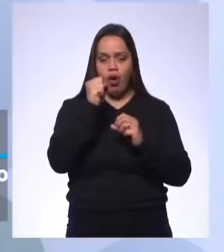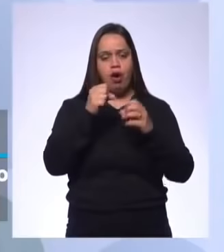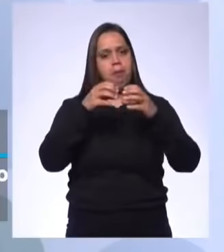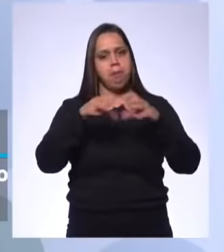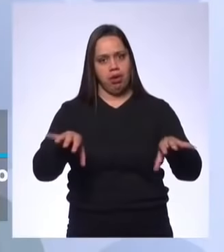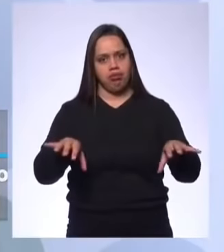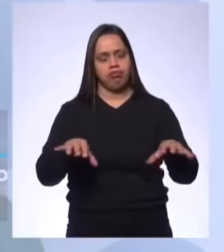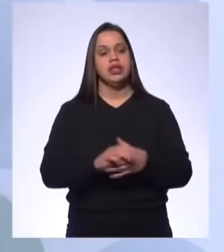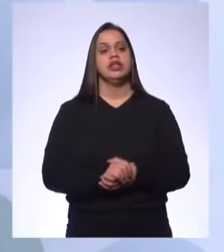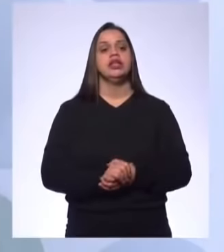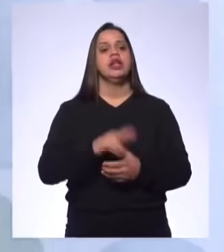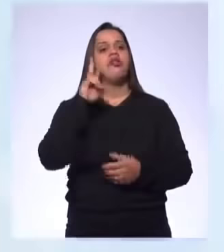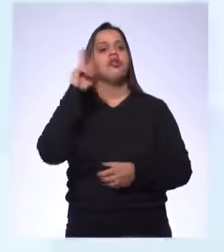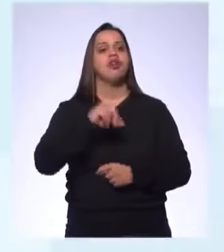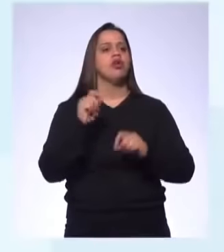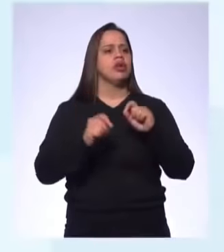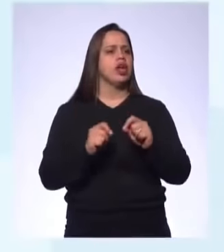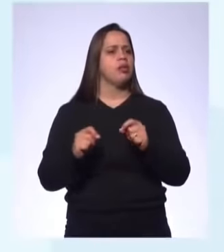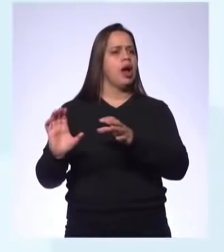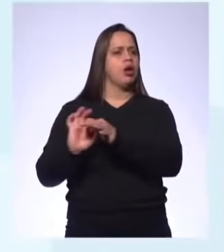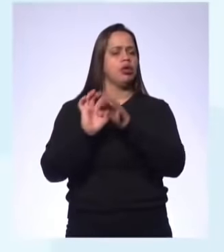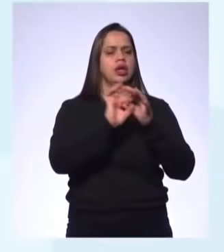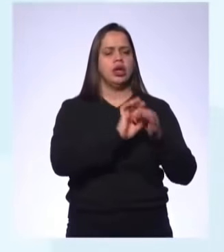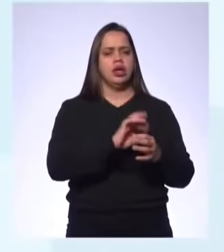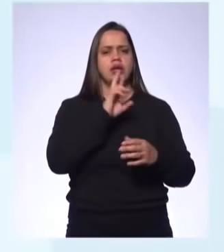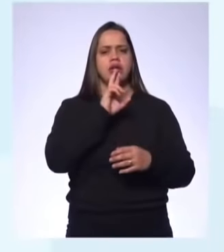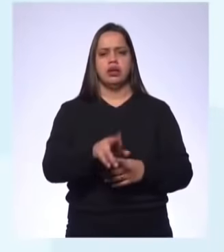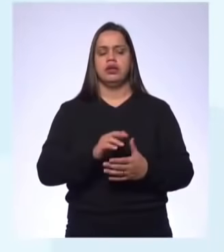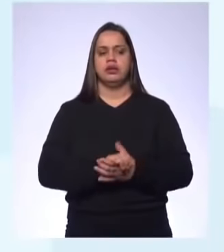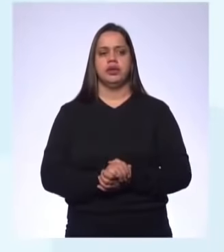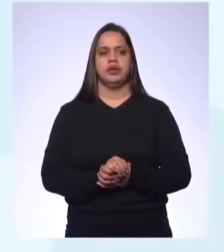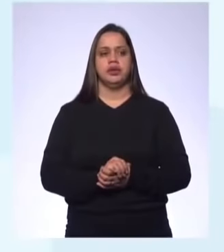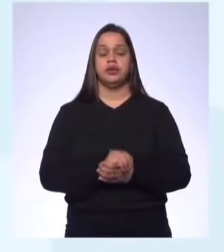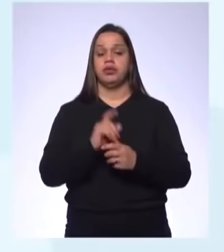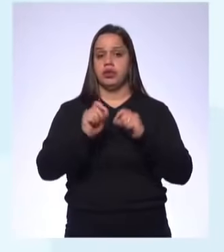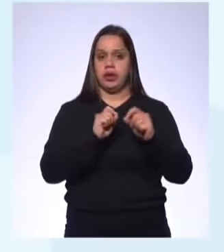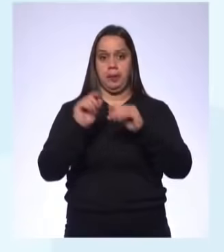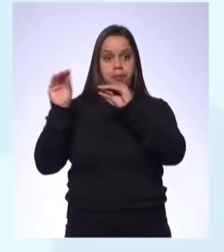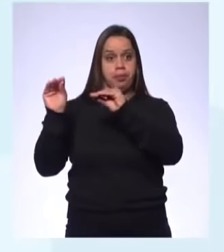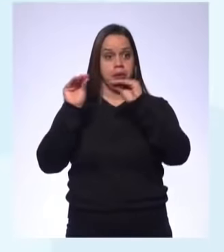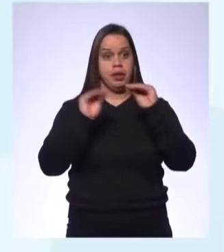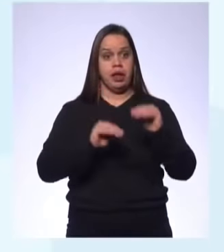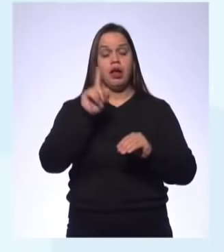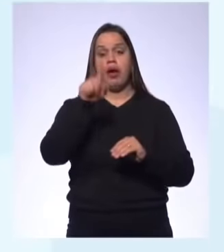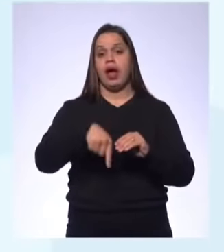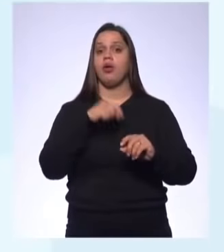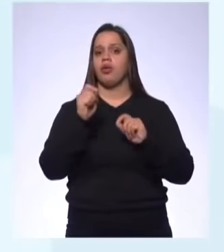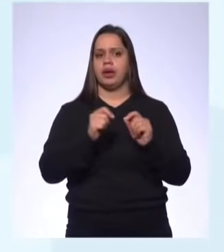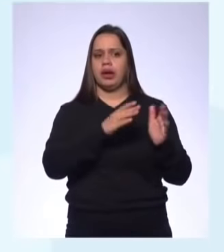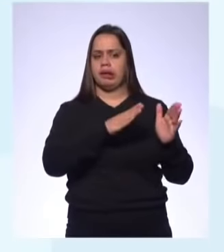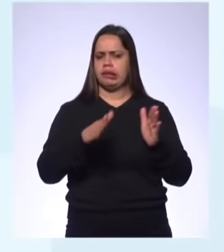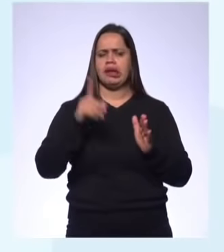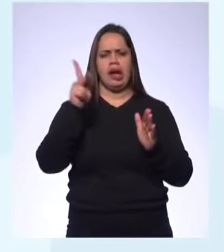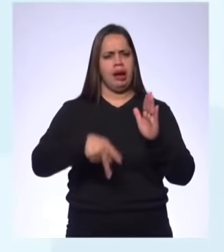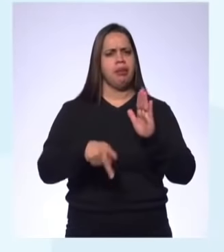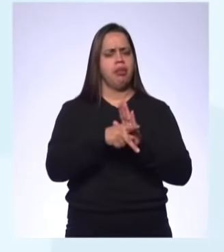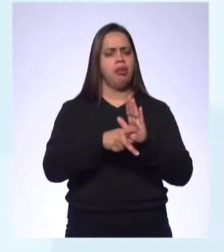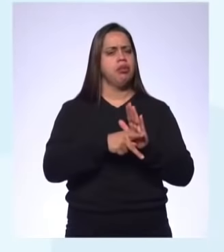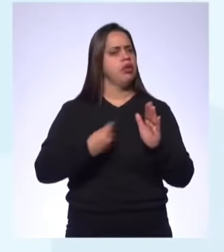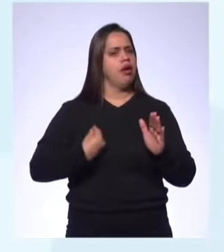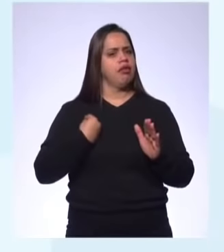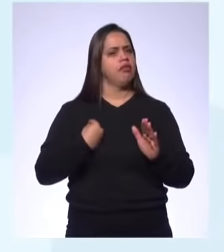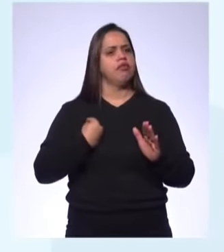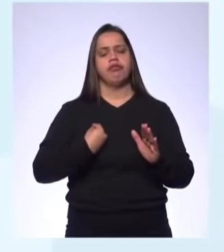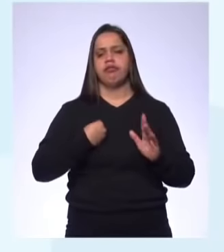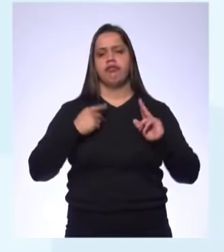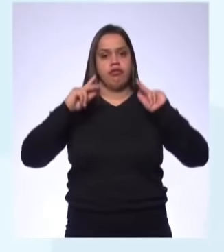uma contextualização desta resposta. Olha lá, pessoal. A migração é um processo que também faz parte da narrativa humana